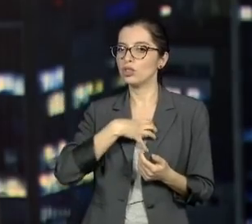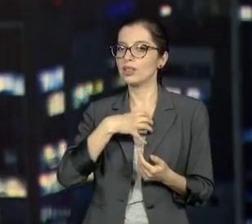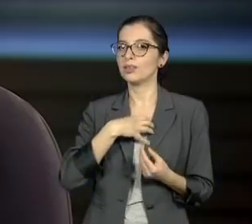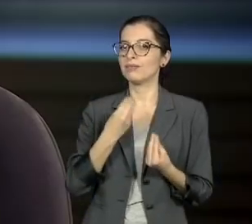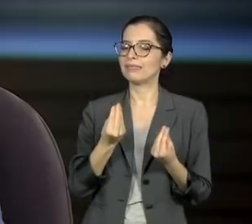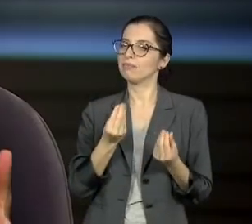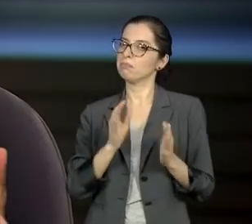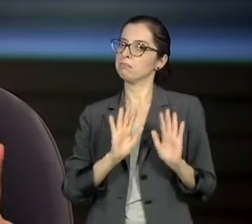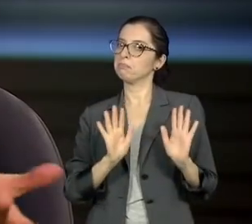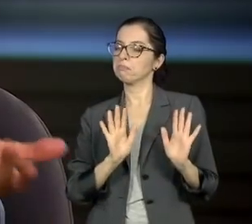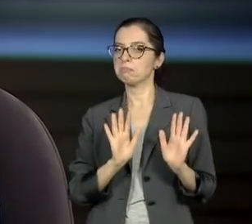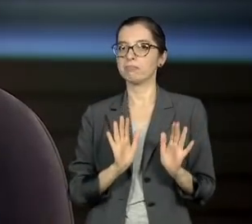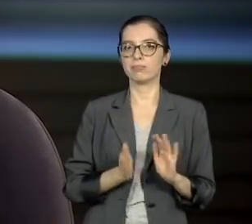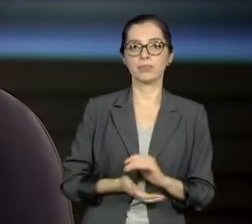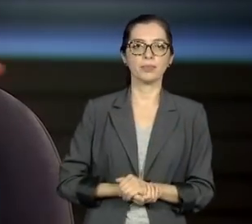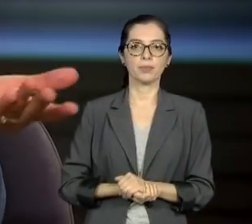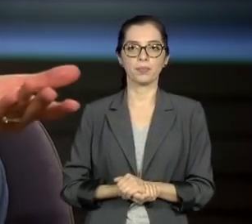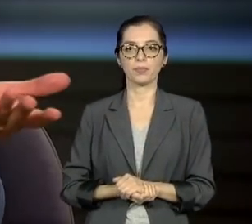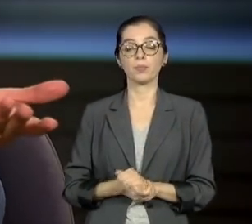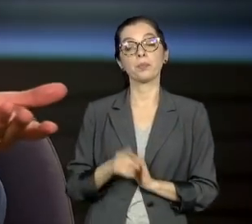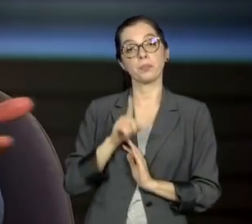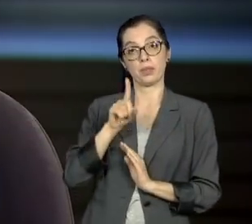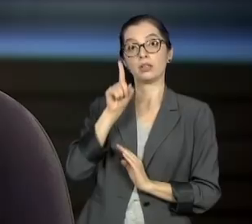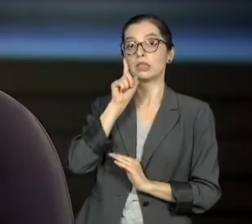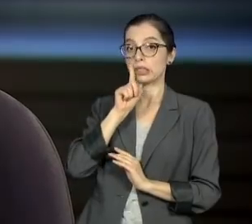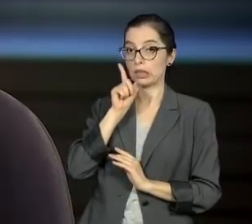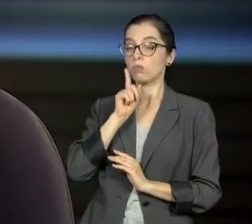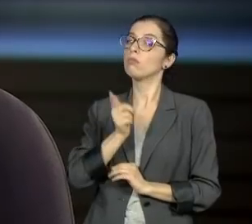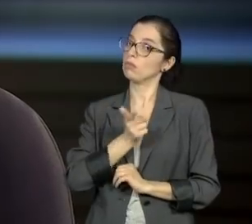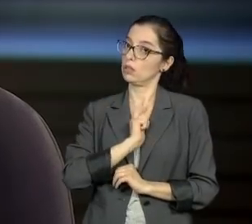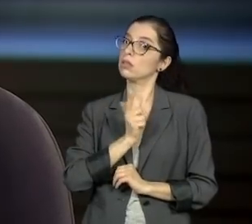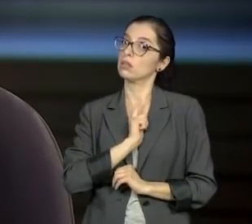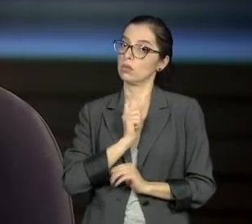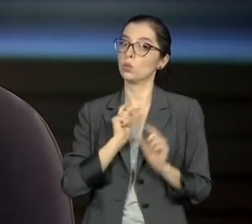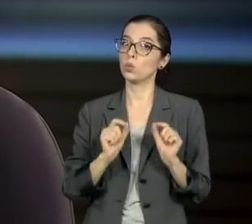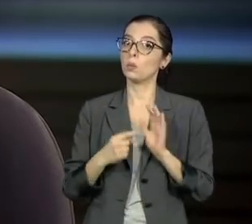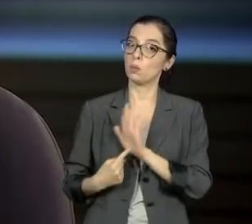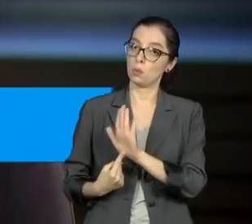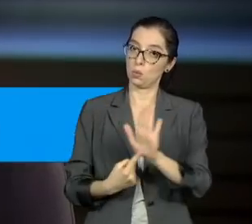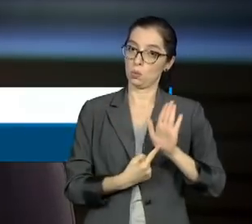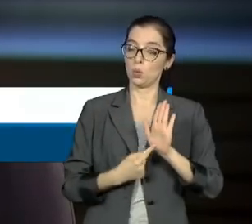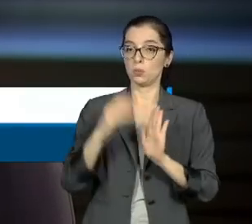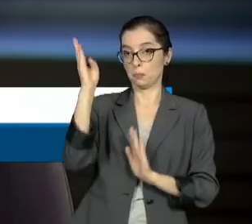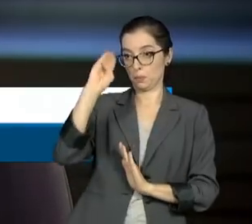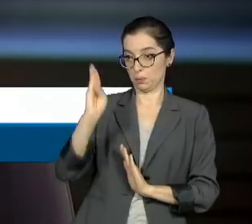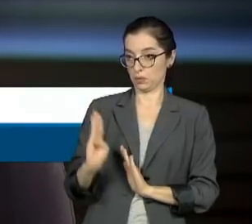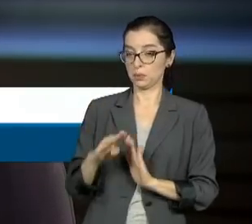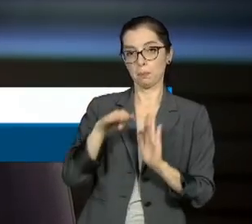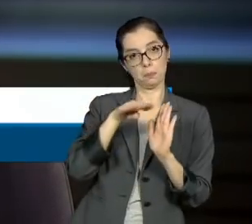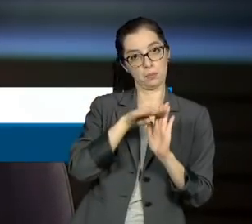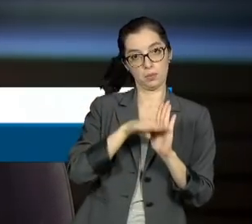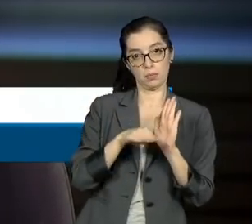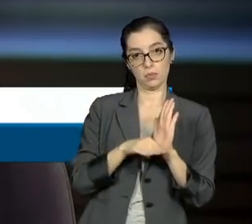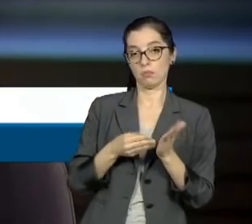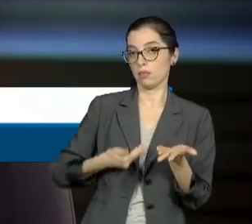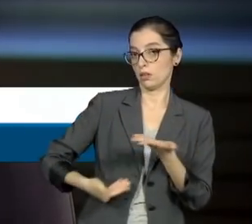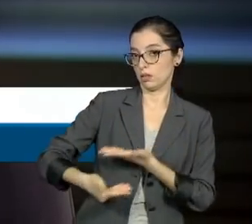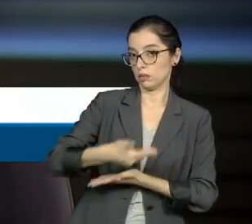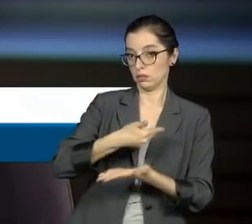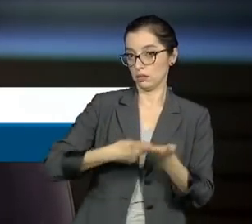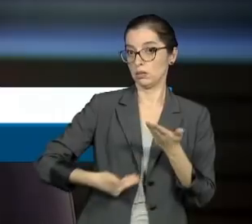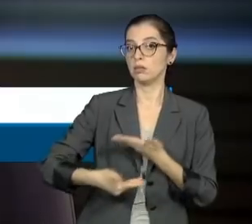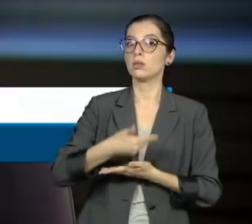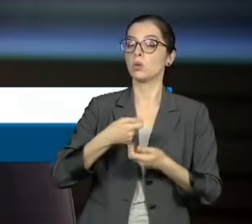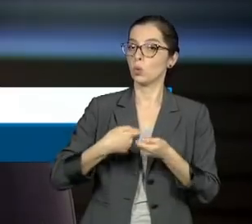veja que os Estados Unidos tinham acenado para o Brasil com uma série de vantagens nessa relação comercial e econômica que até